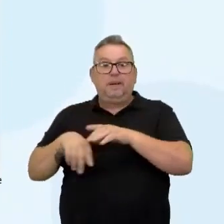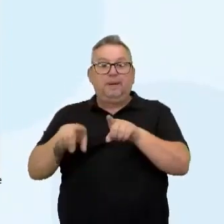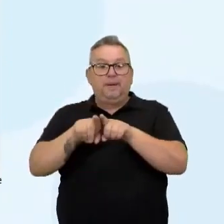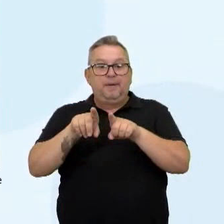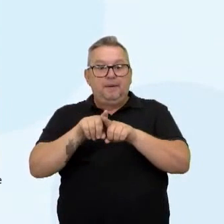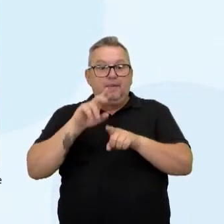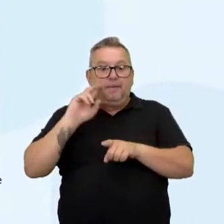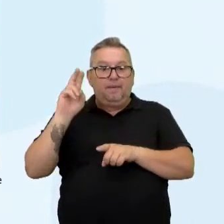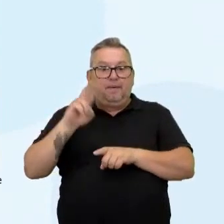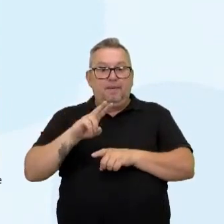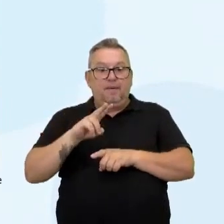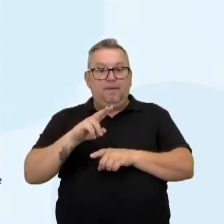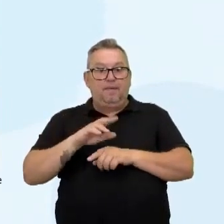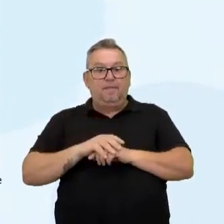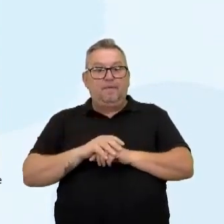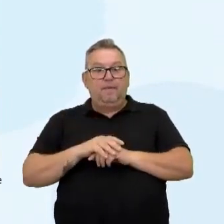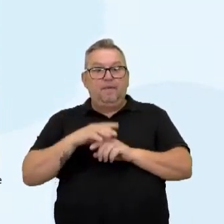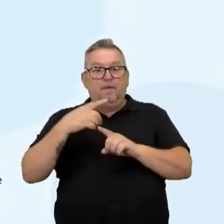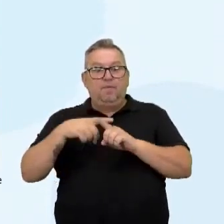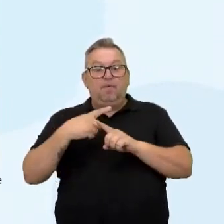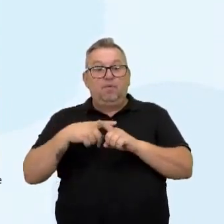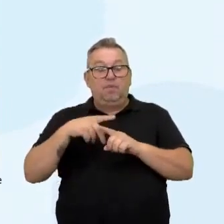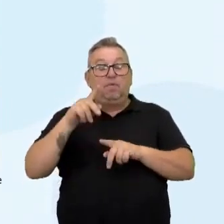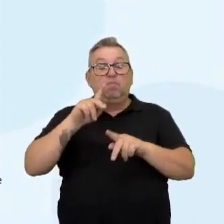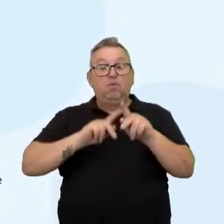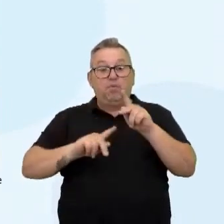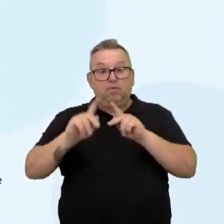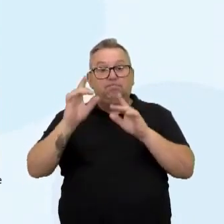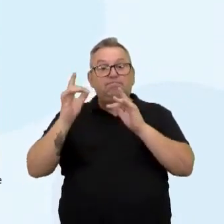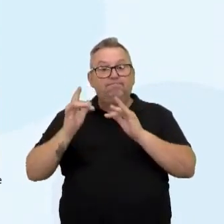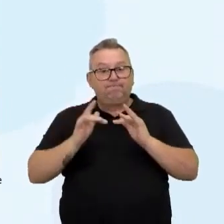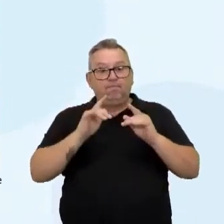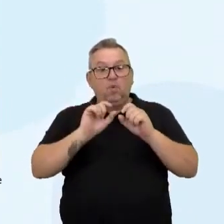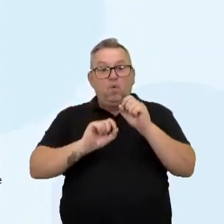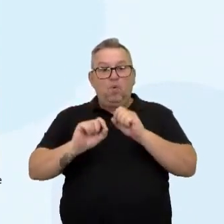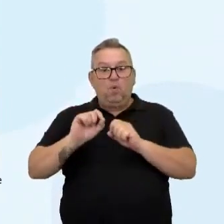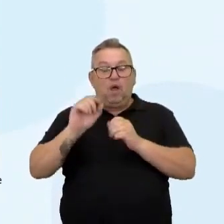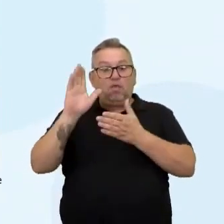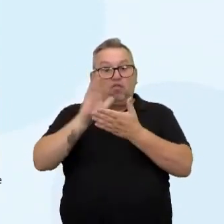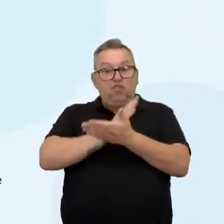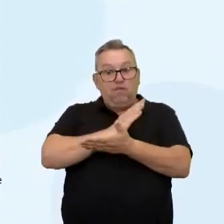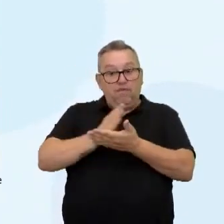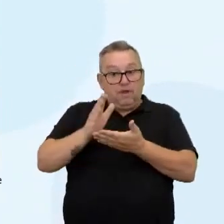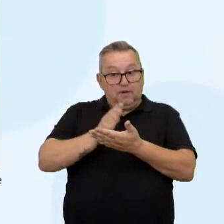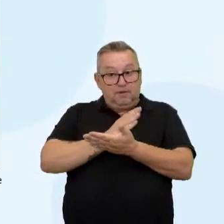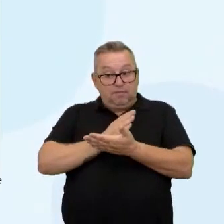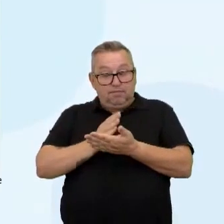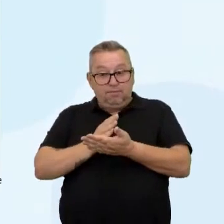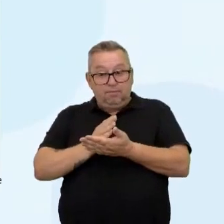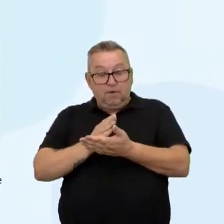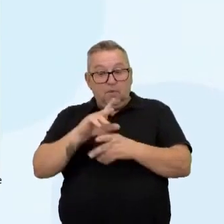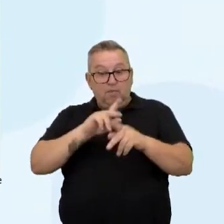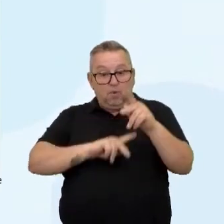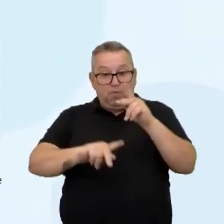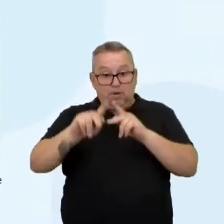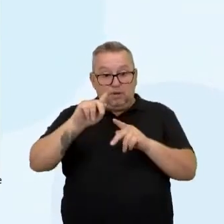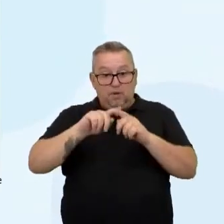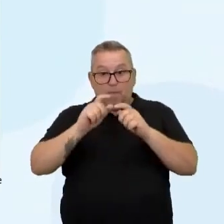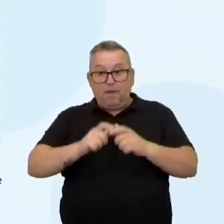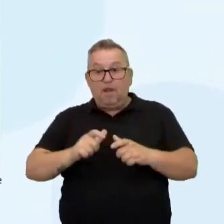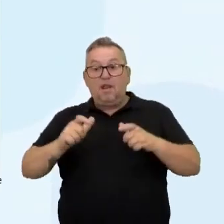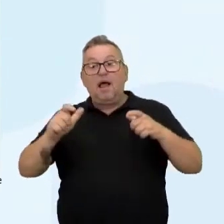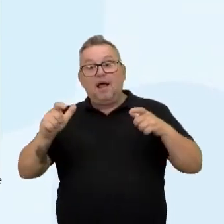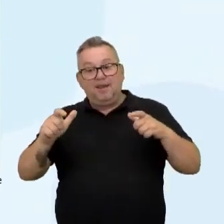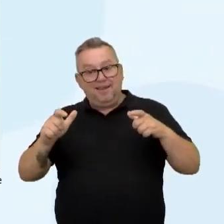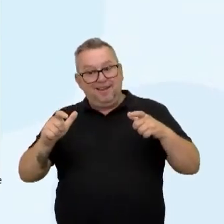falo em densidade populacional, é a população relativa, né? Ou seja, é a divisão da população total pela área. Por isso que